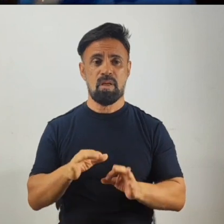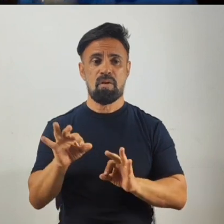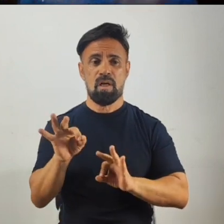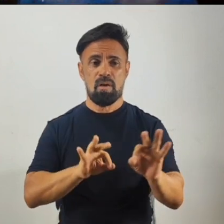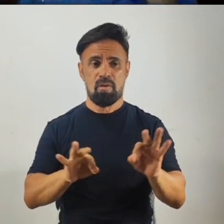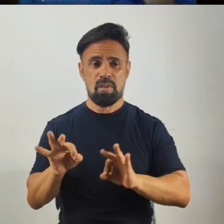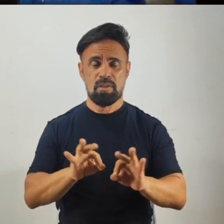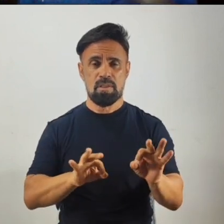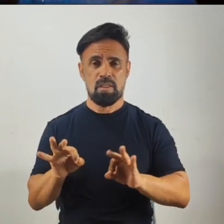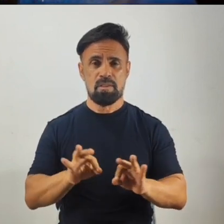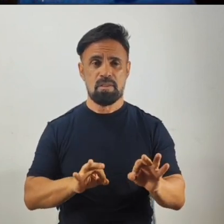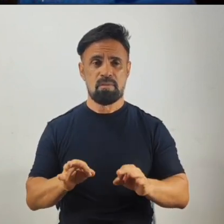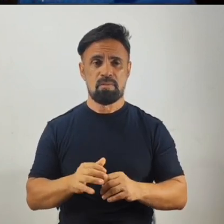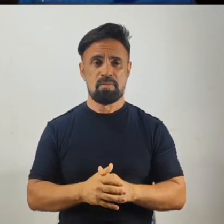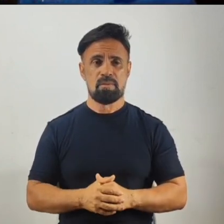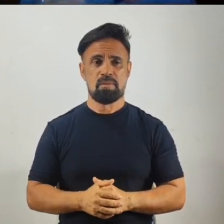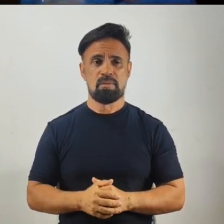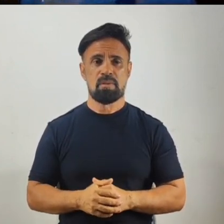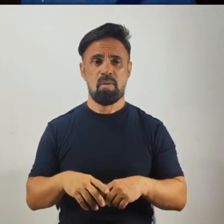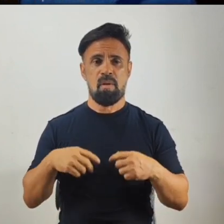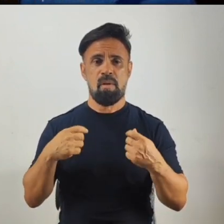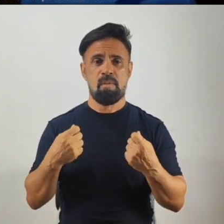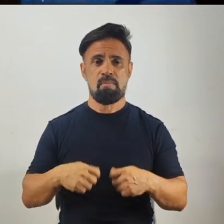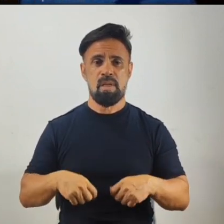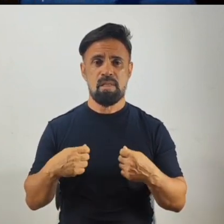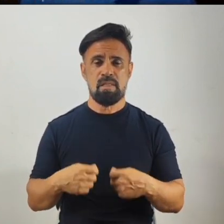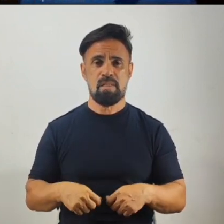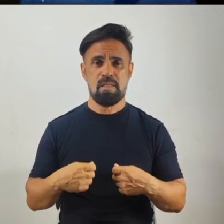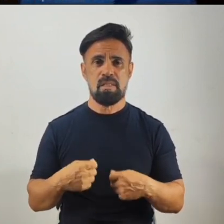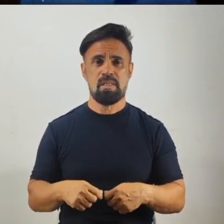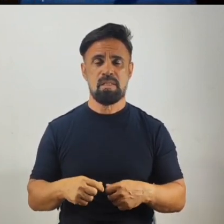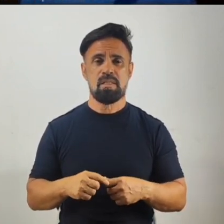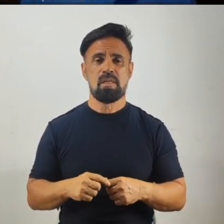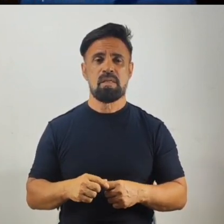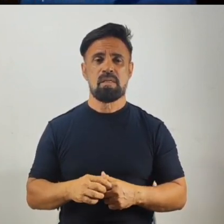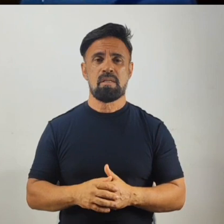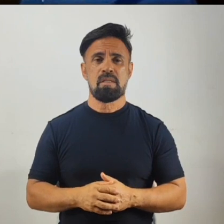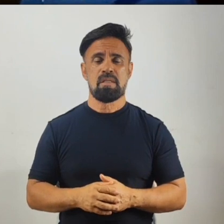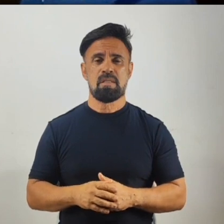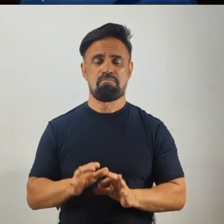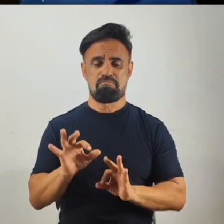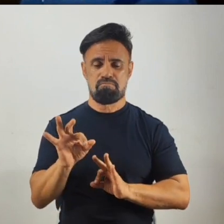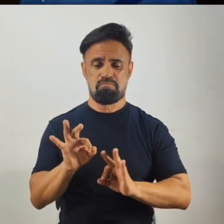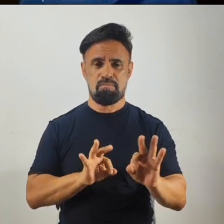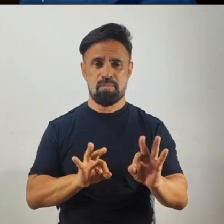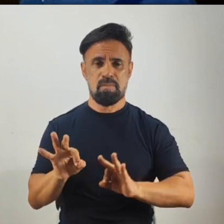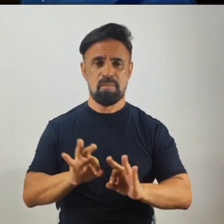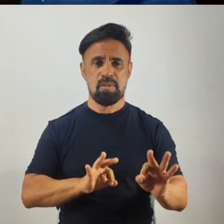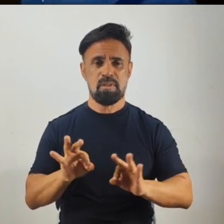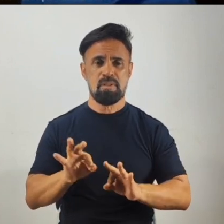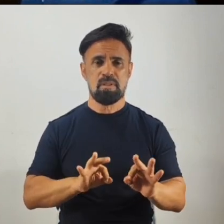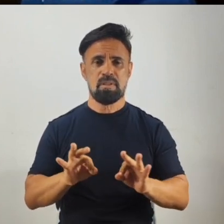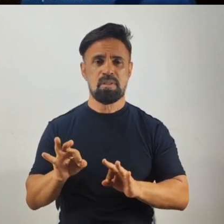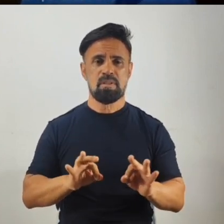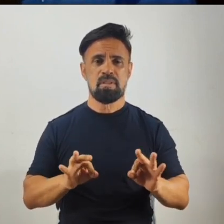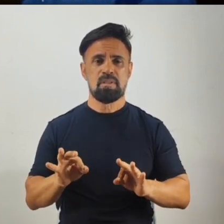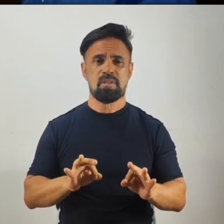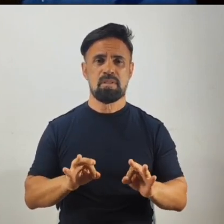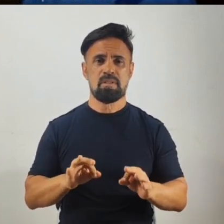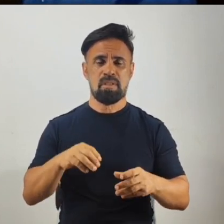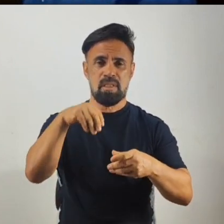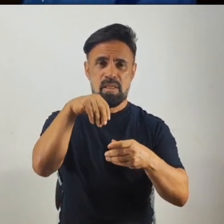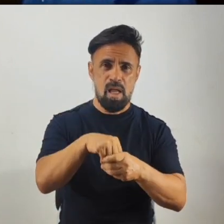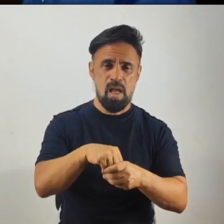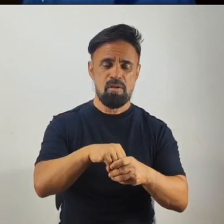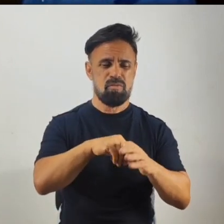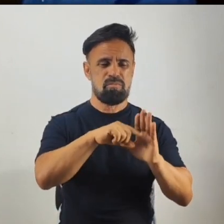Então, a organização, né, a unidade, ela precisa